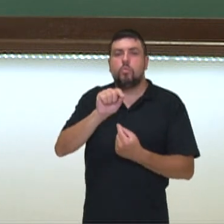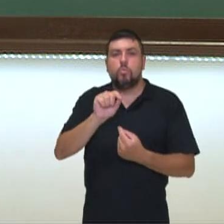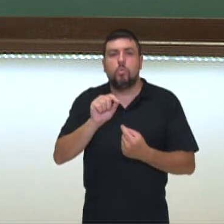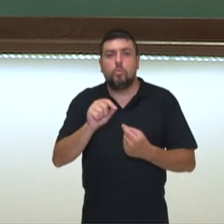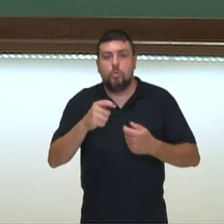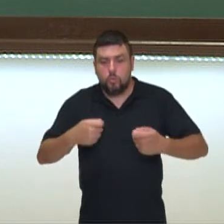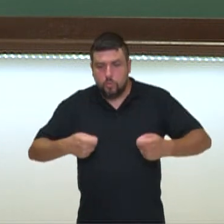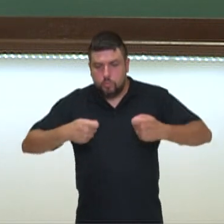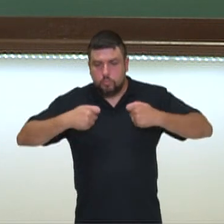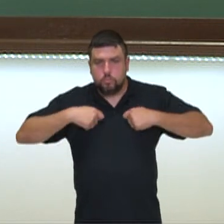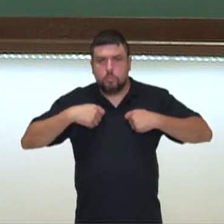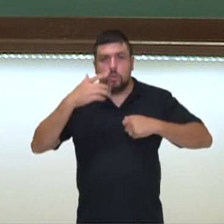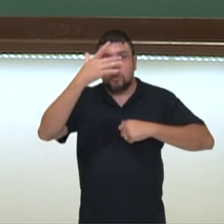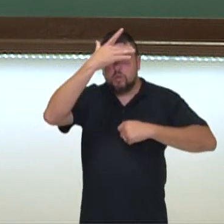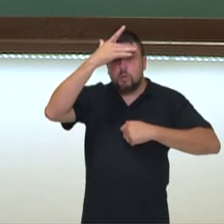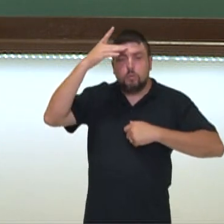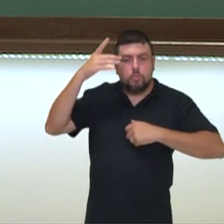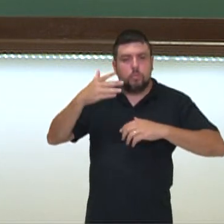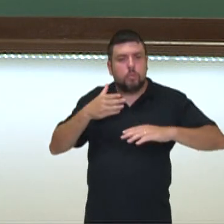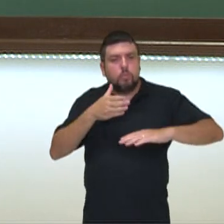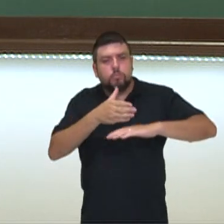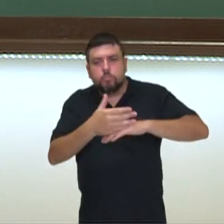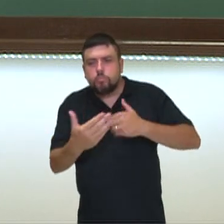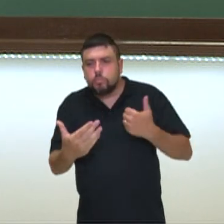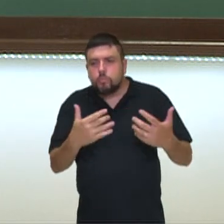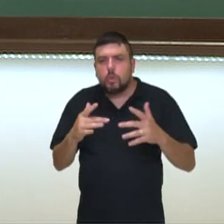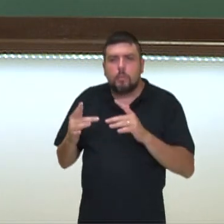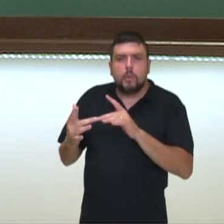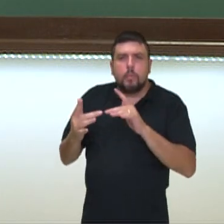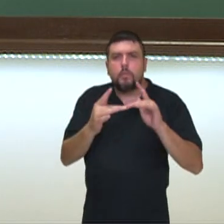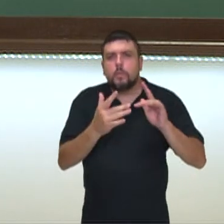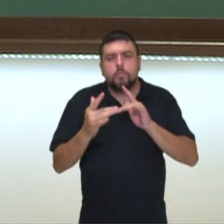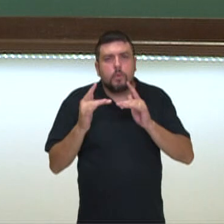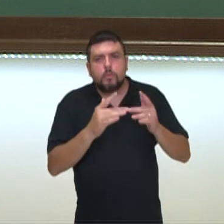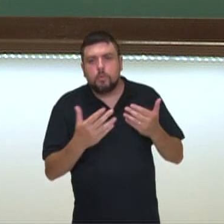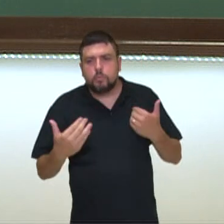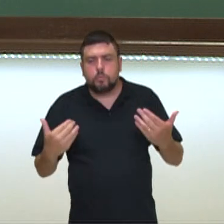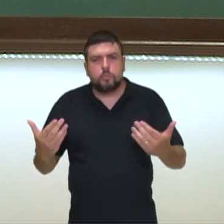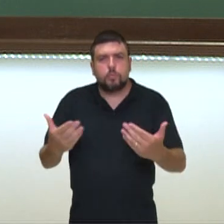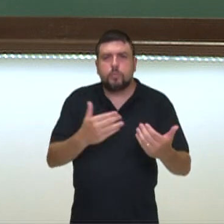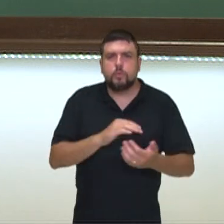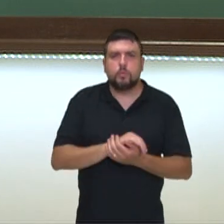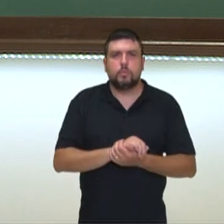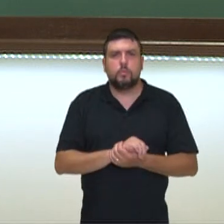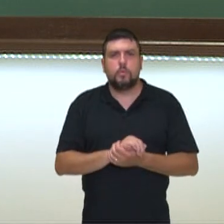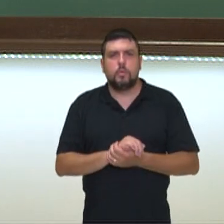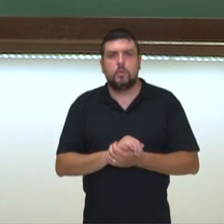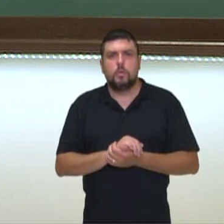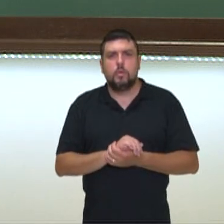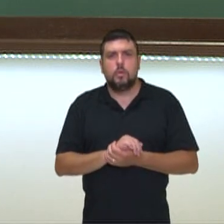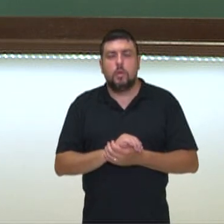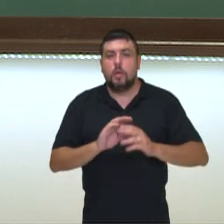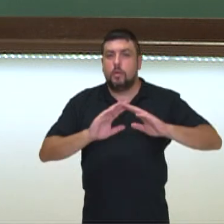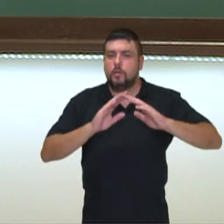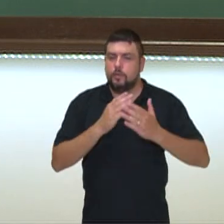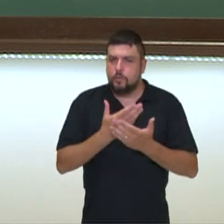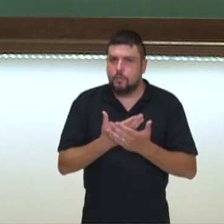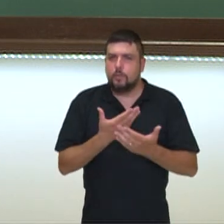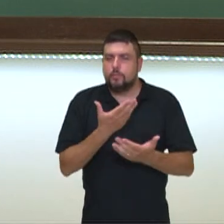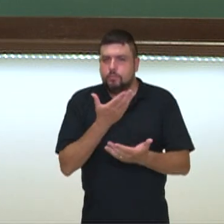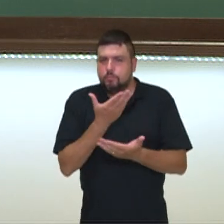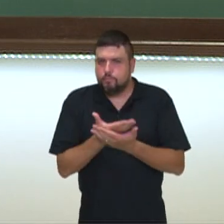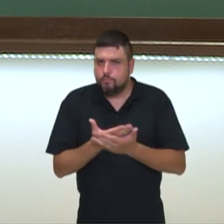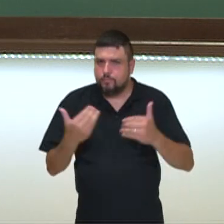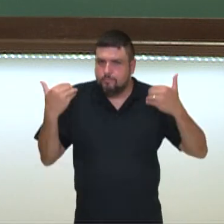mais participativas socialmente. Então, é na escola, é nas aulas de educação física que nós vamos desenvolver